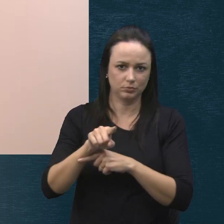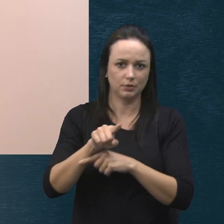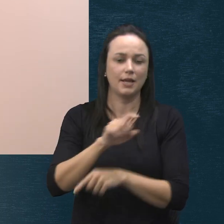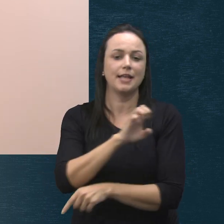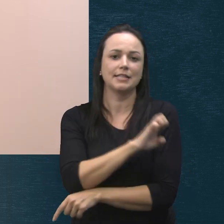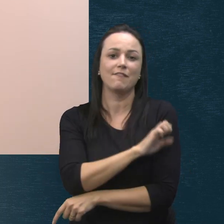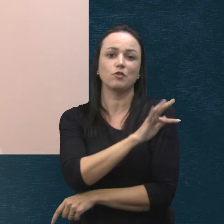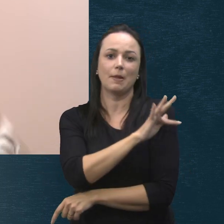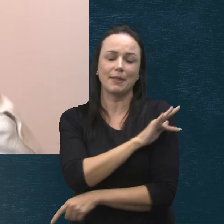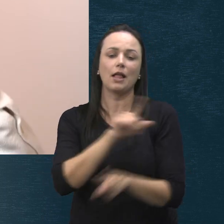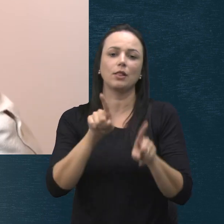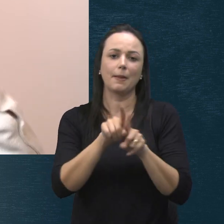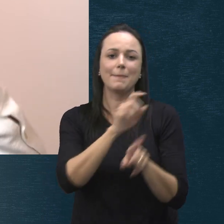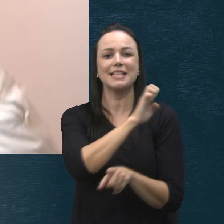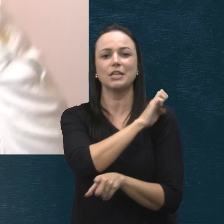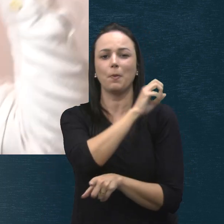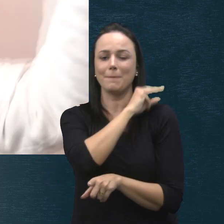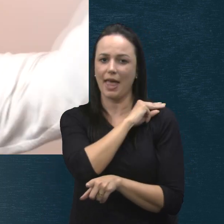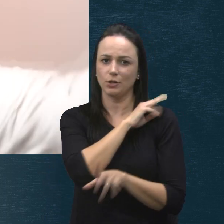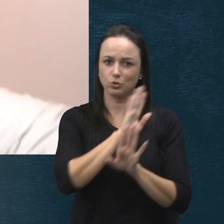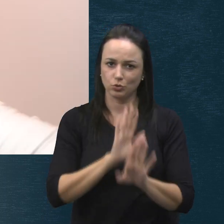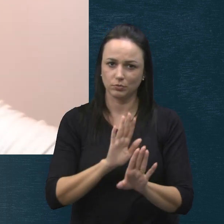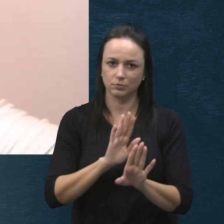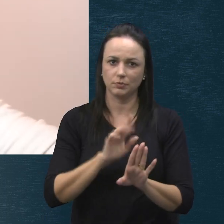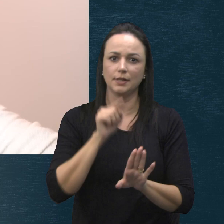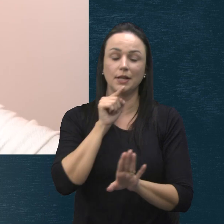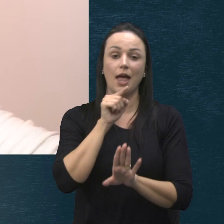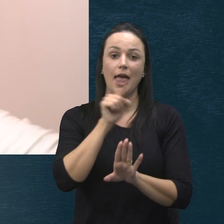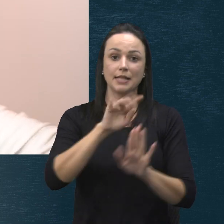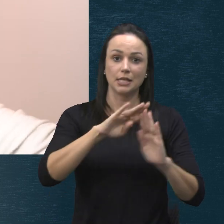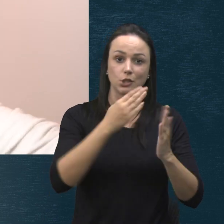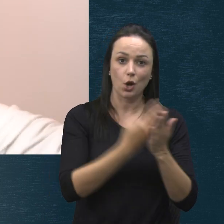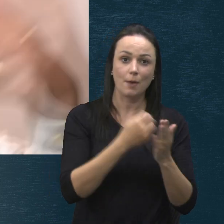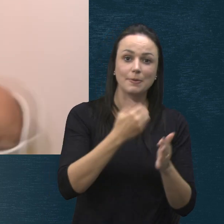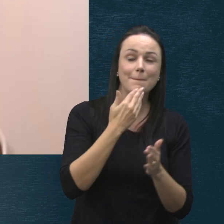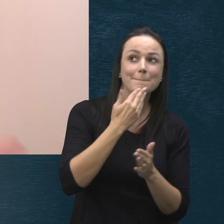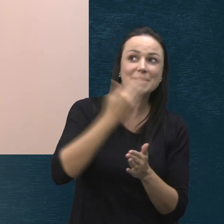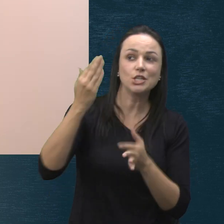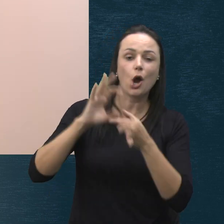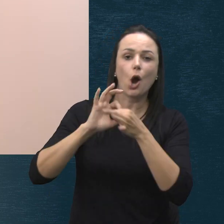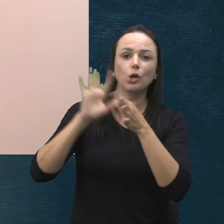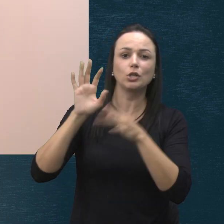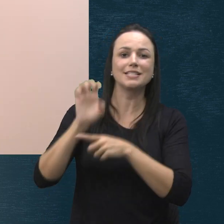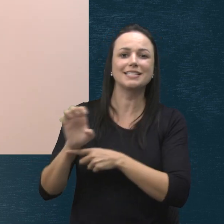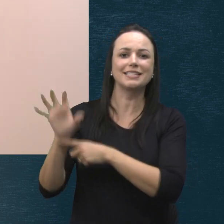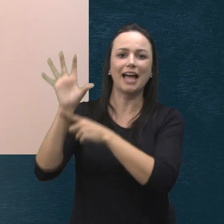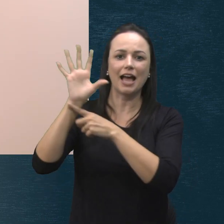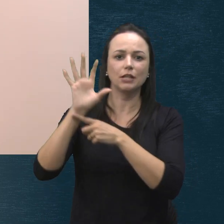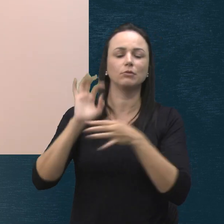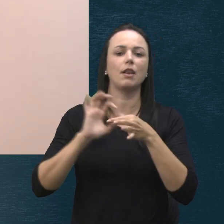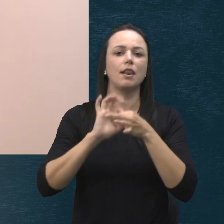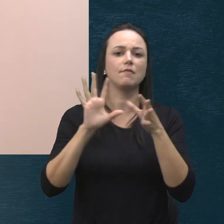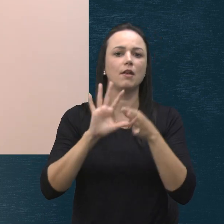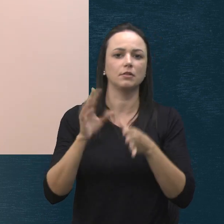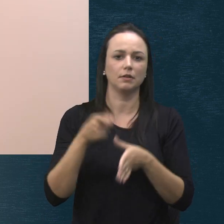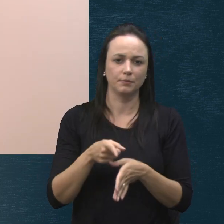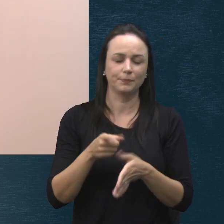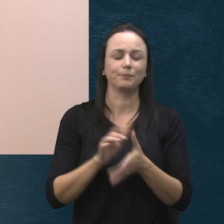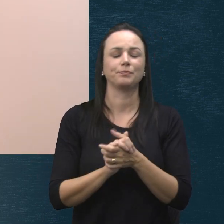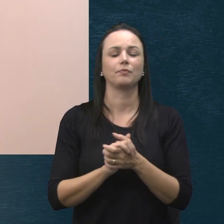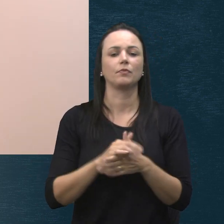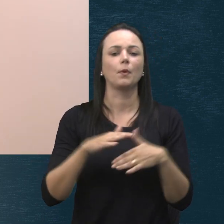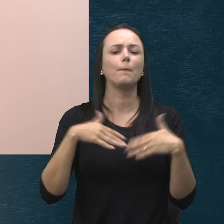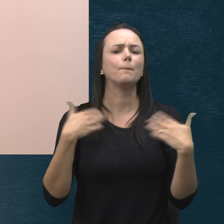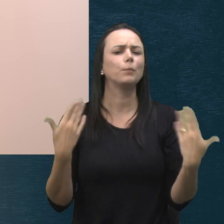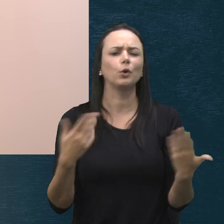ensino fundamental e médio. Então, ele tem que pedir autorização para o Estado de funcionamento. Por que eu estou falando isso? Porque, por exemplo, eu